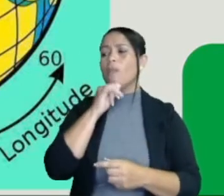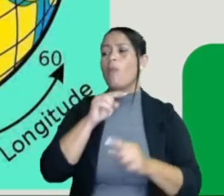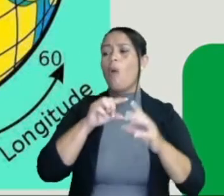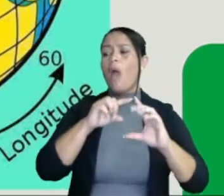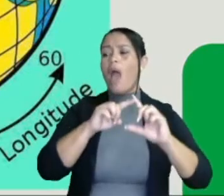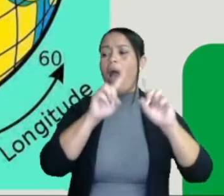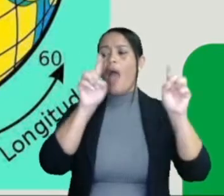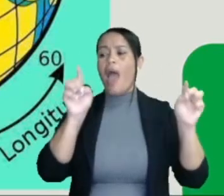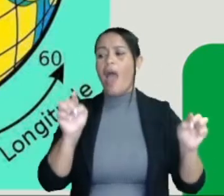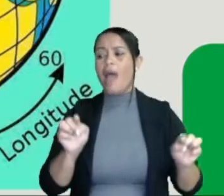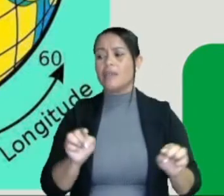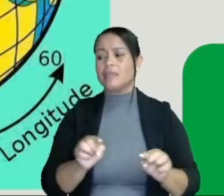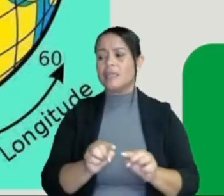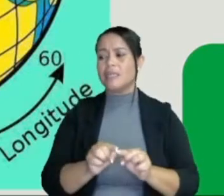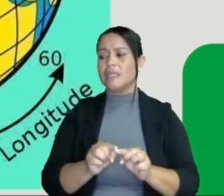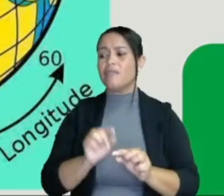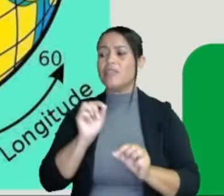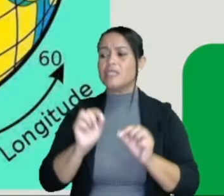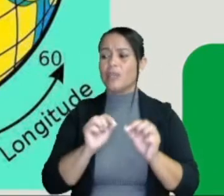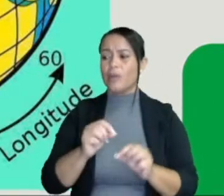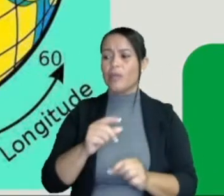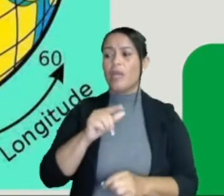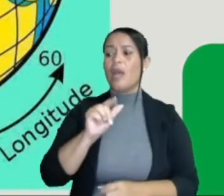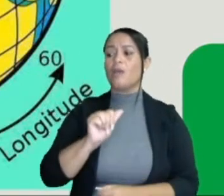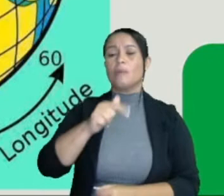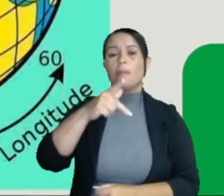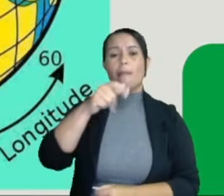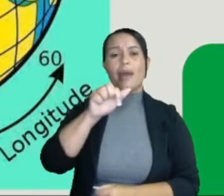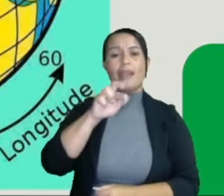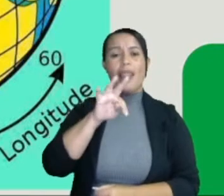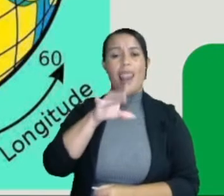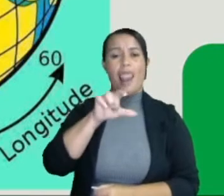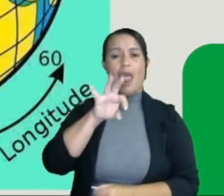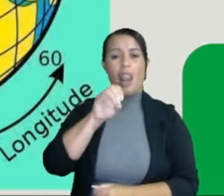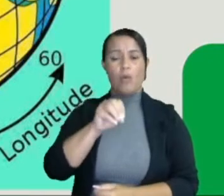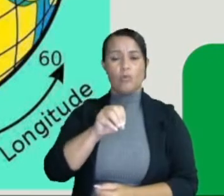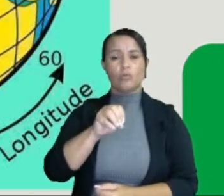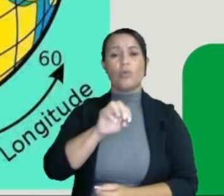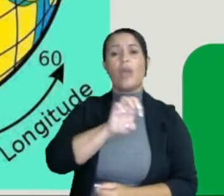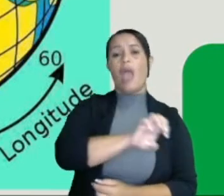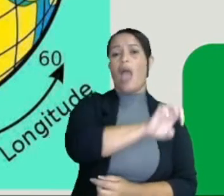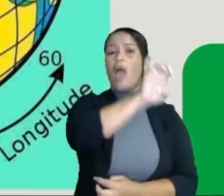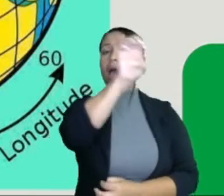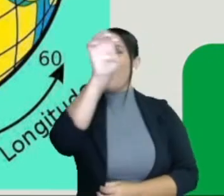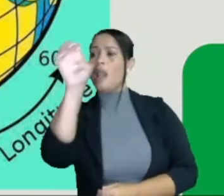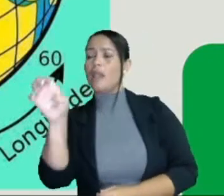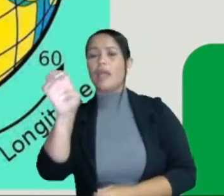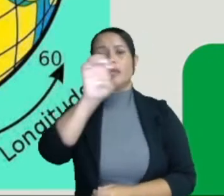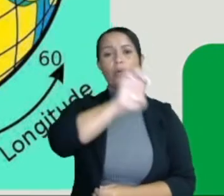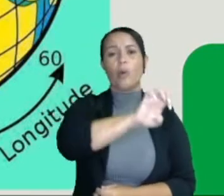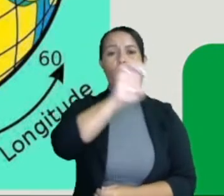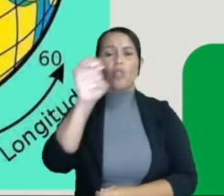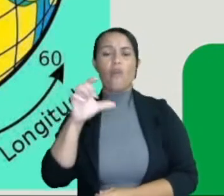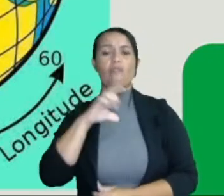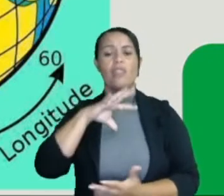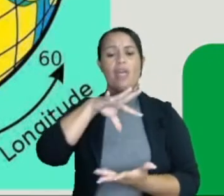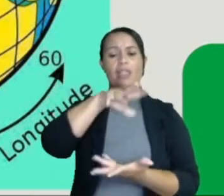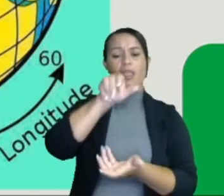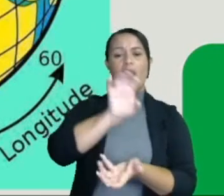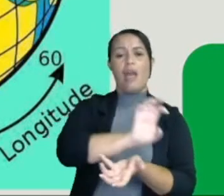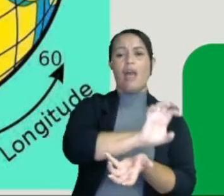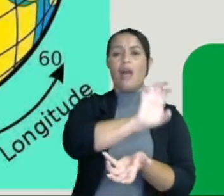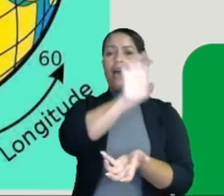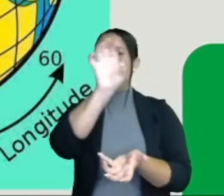horizontais, elas vão ser chamadas de paralelos. O principal paralelo da Terra seria a linha do Equador, que vai dividir a Terra em duas porções,